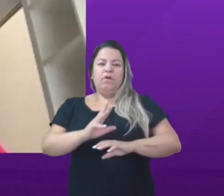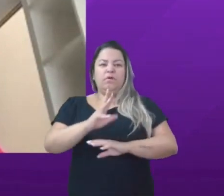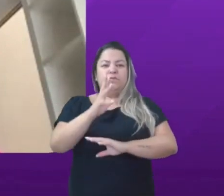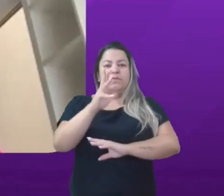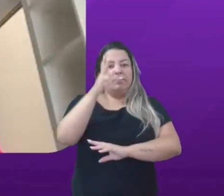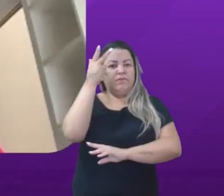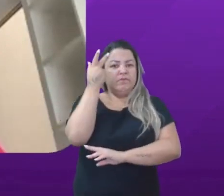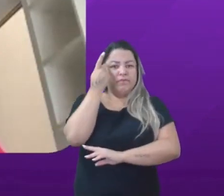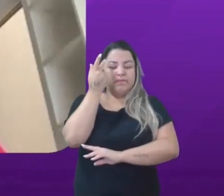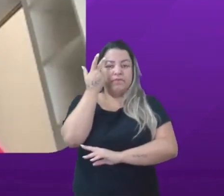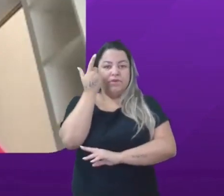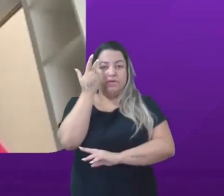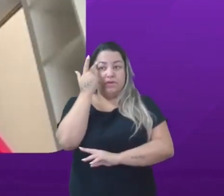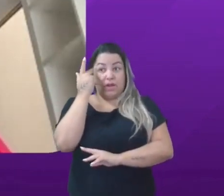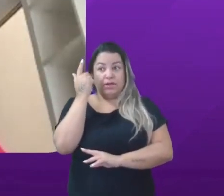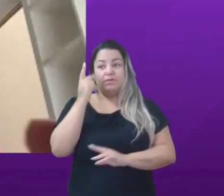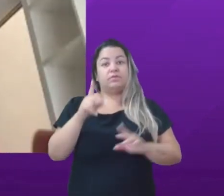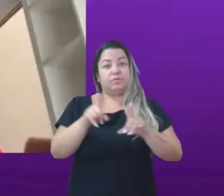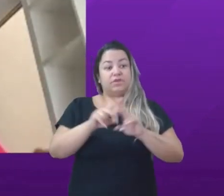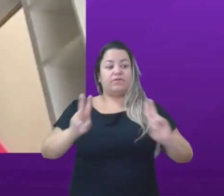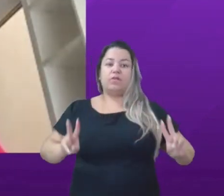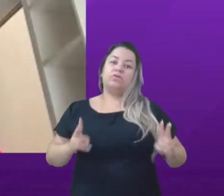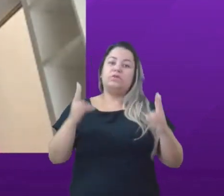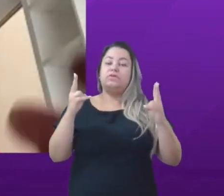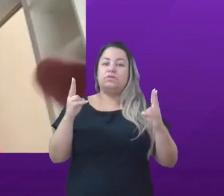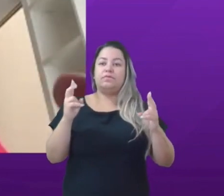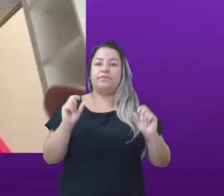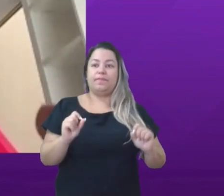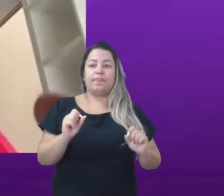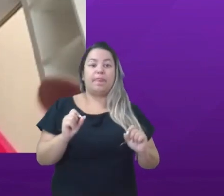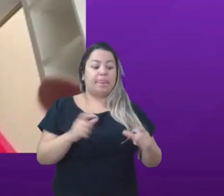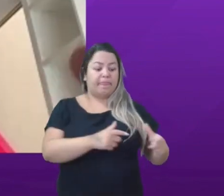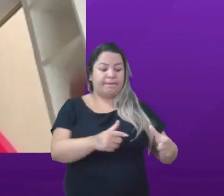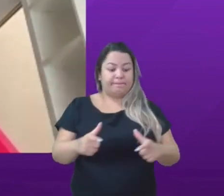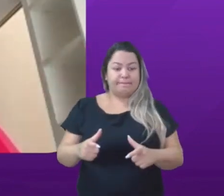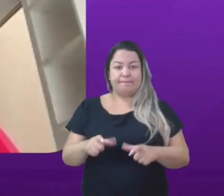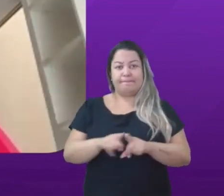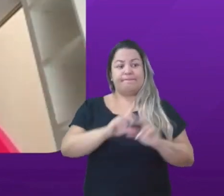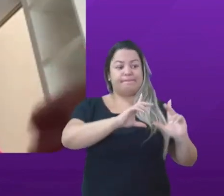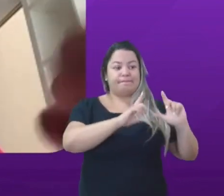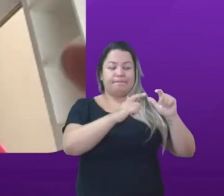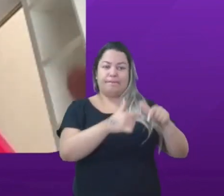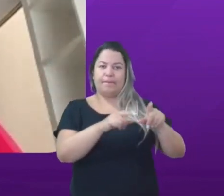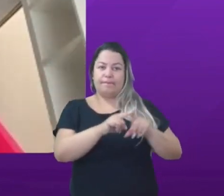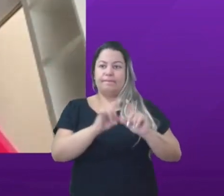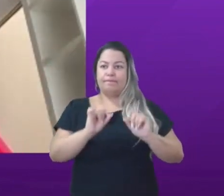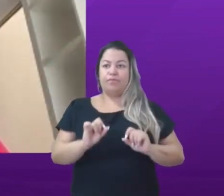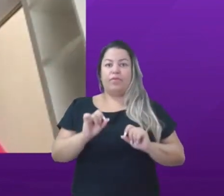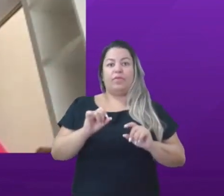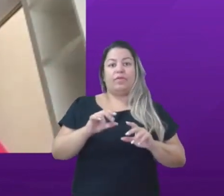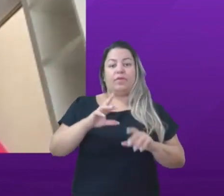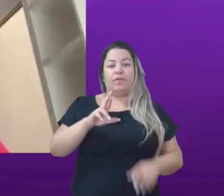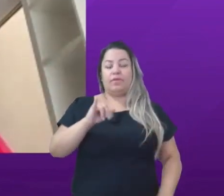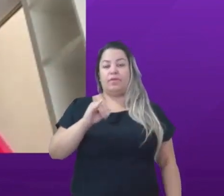né? E isso acaba valorizando as culturas locais e tradicionais, como comunidades ribeirinhas, a